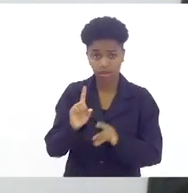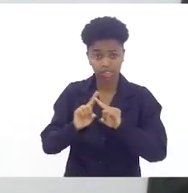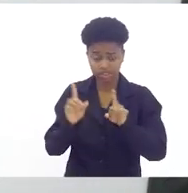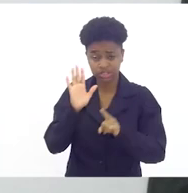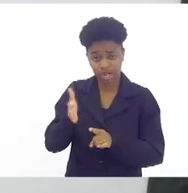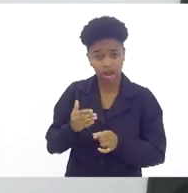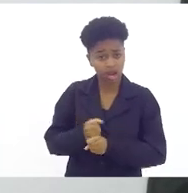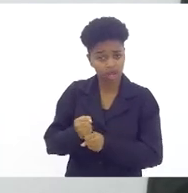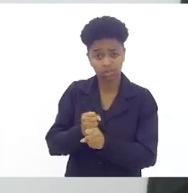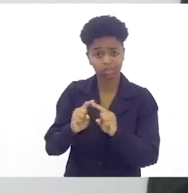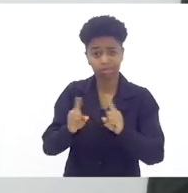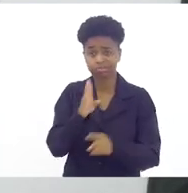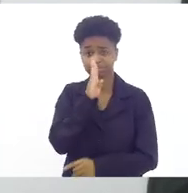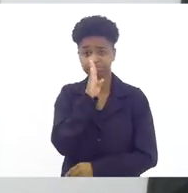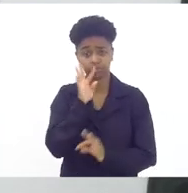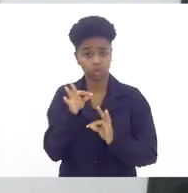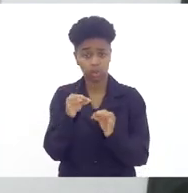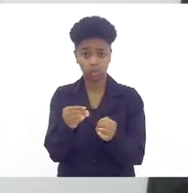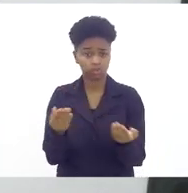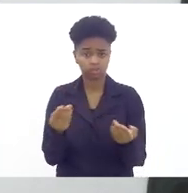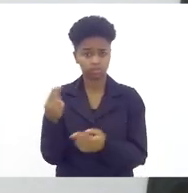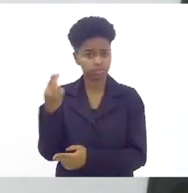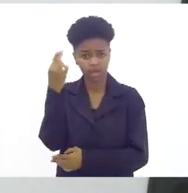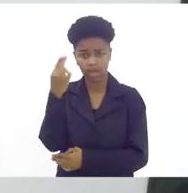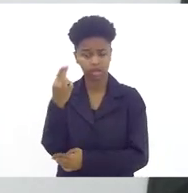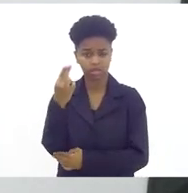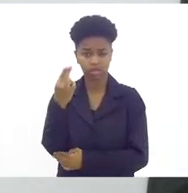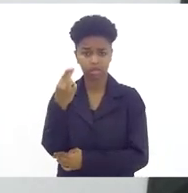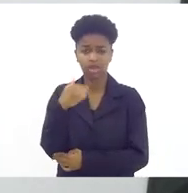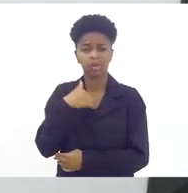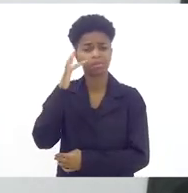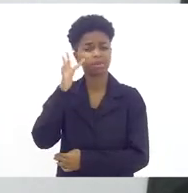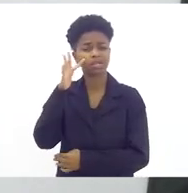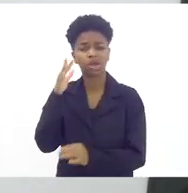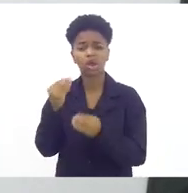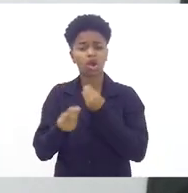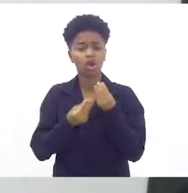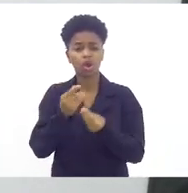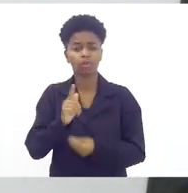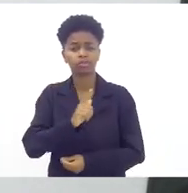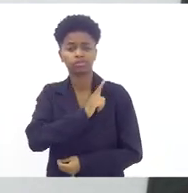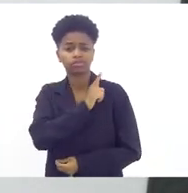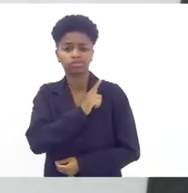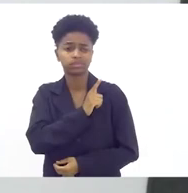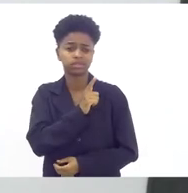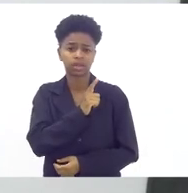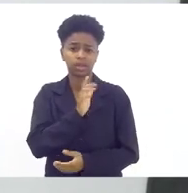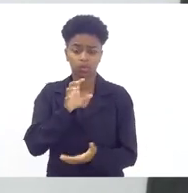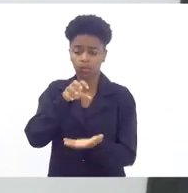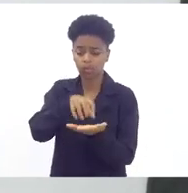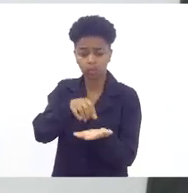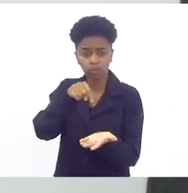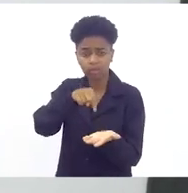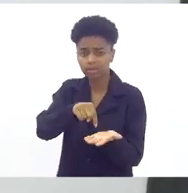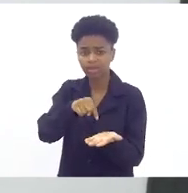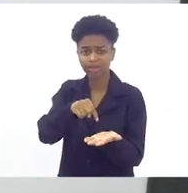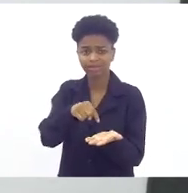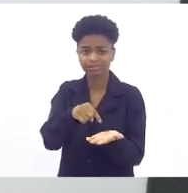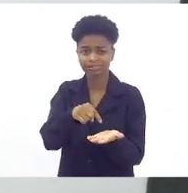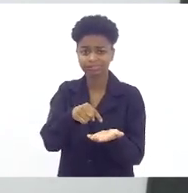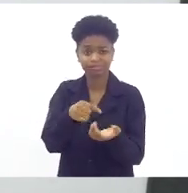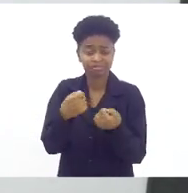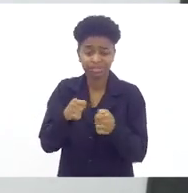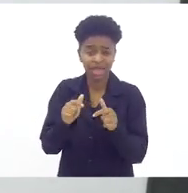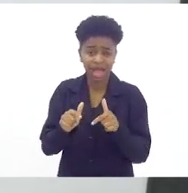soluciona não é possível a gente fica com eu fico imaginando como é que é ser gestor de uma unidade que tem